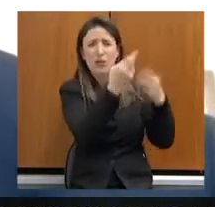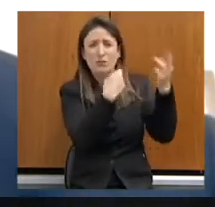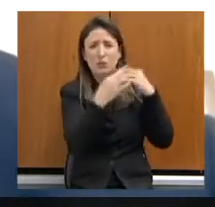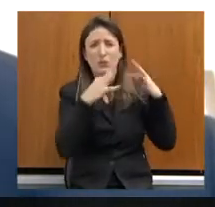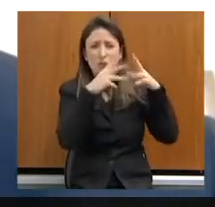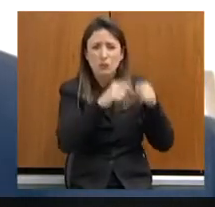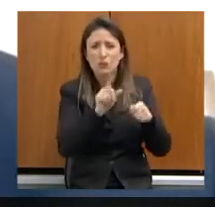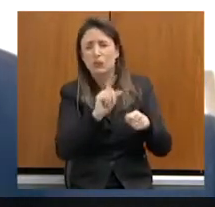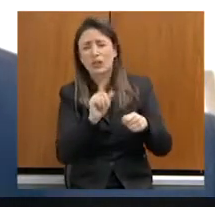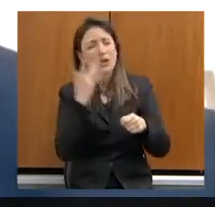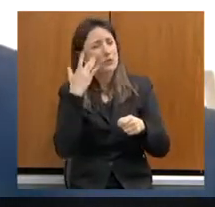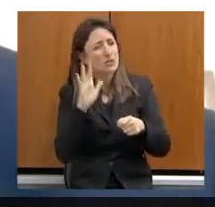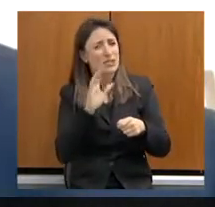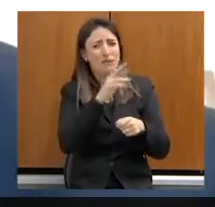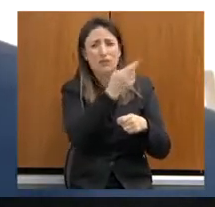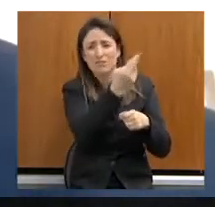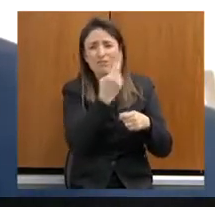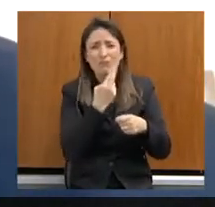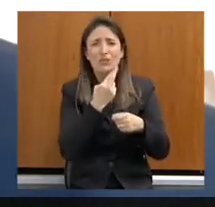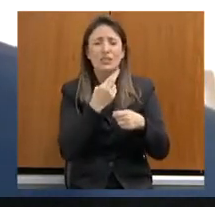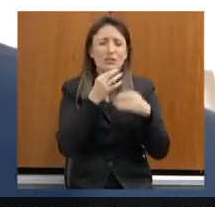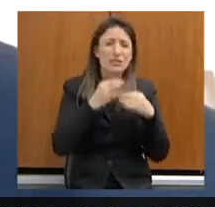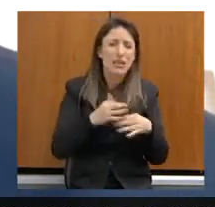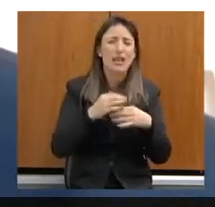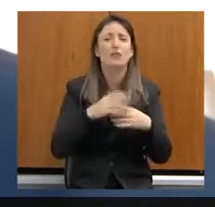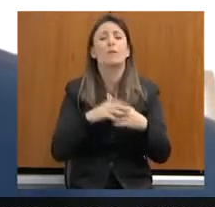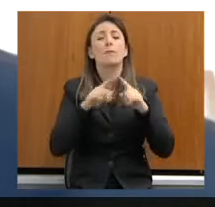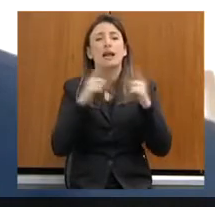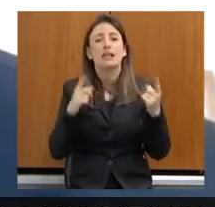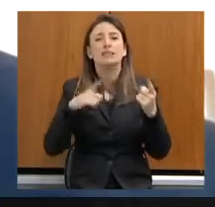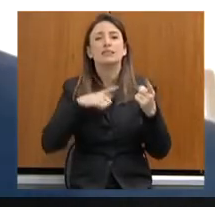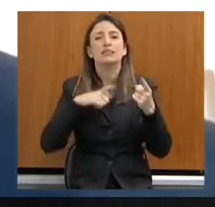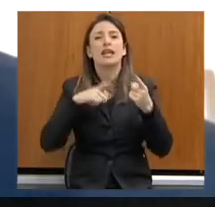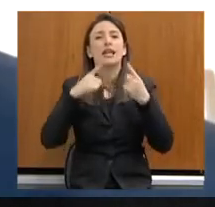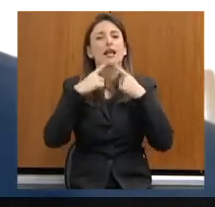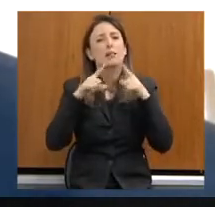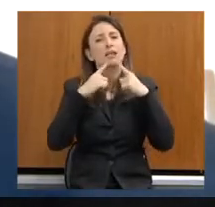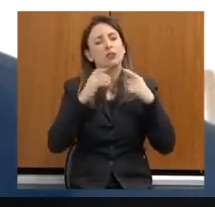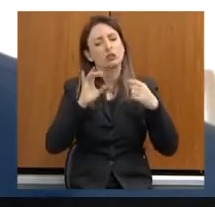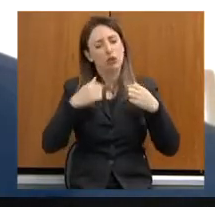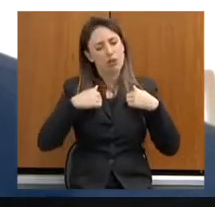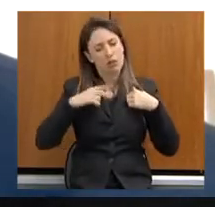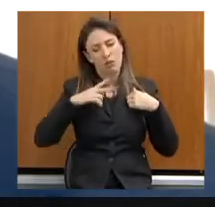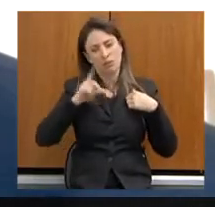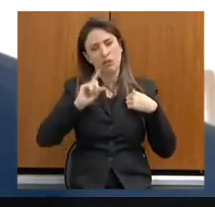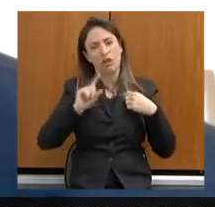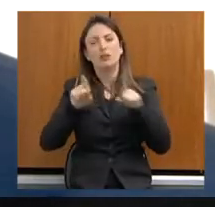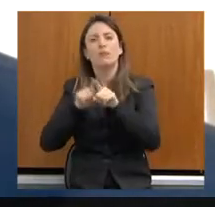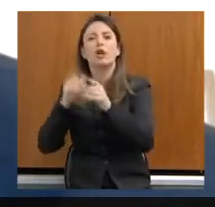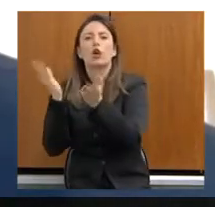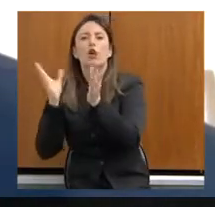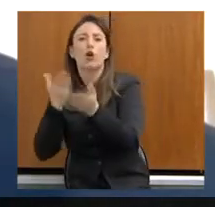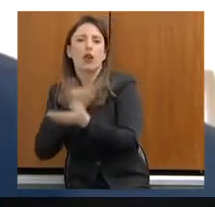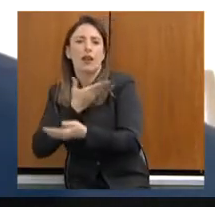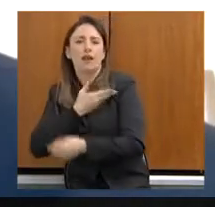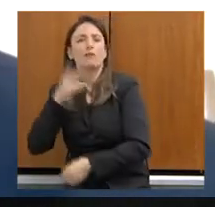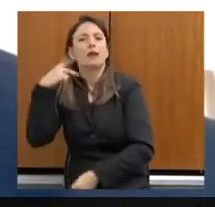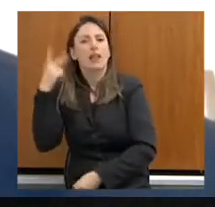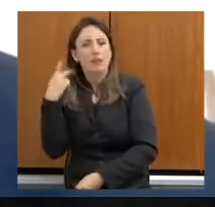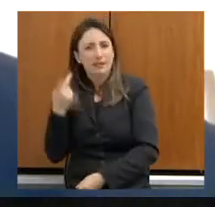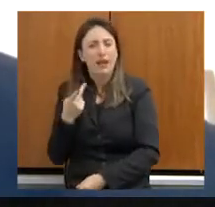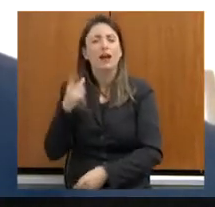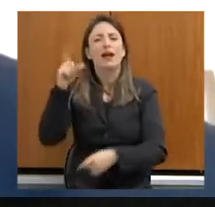então eu não eu não captei é a que a reclamação não família mas os colegas parlamentares que dizer então das emendas parlamentares